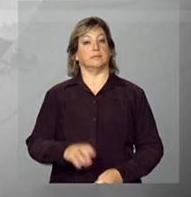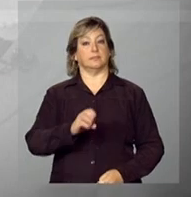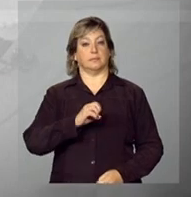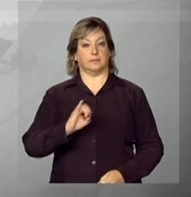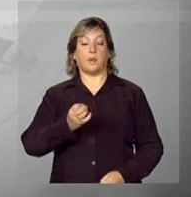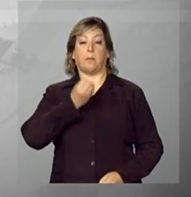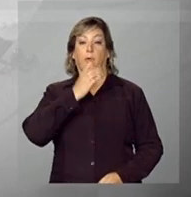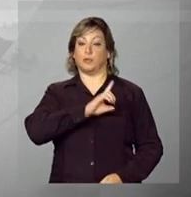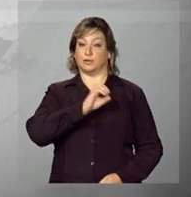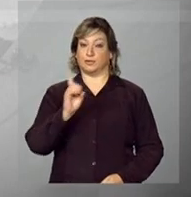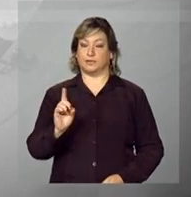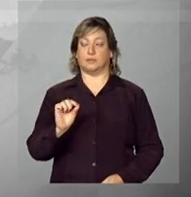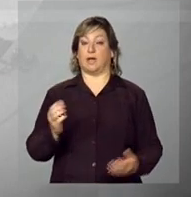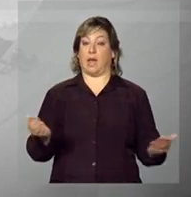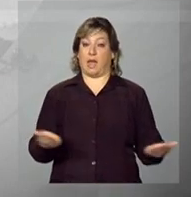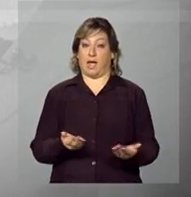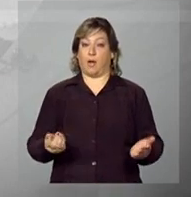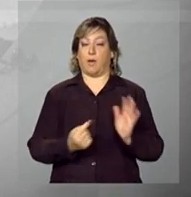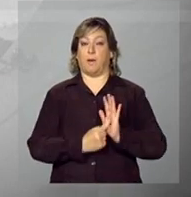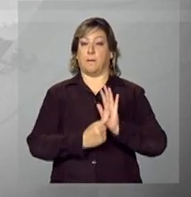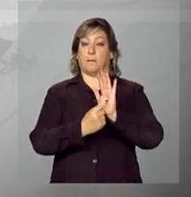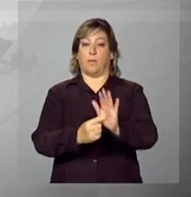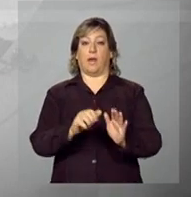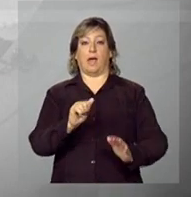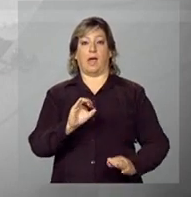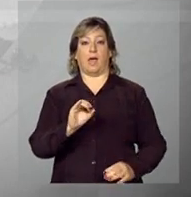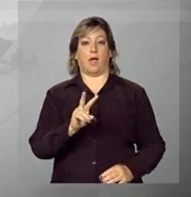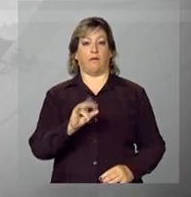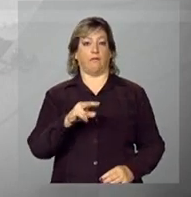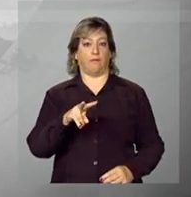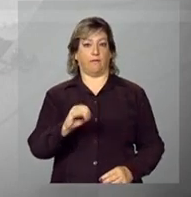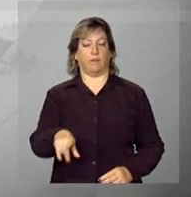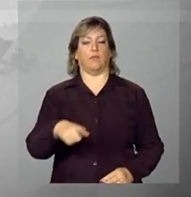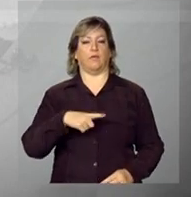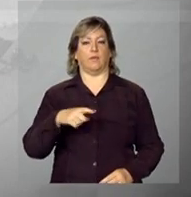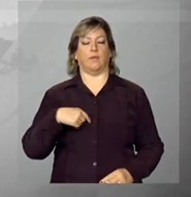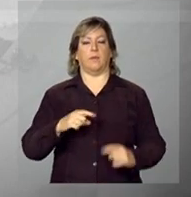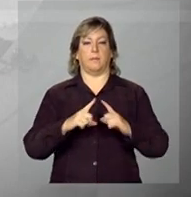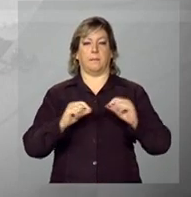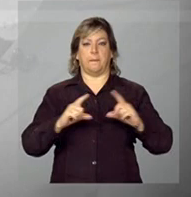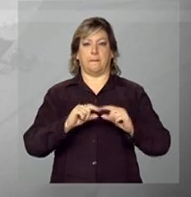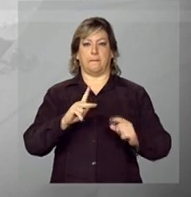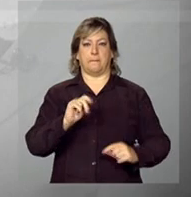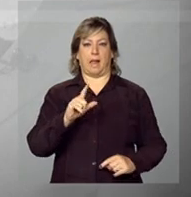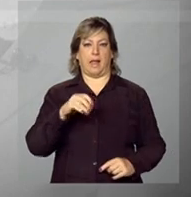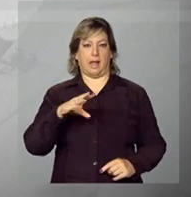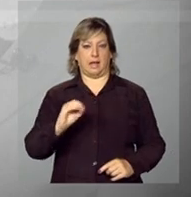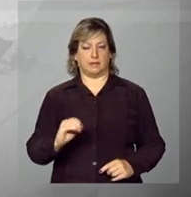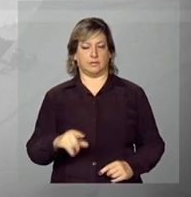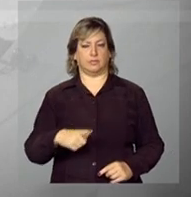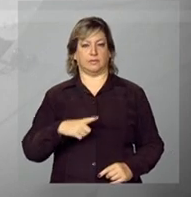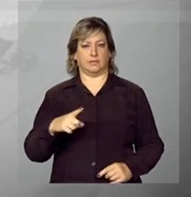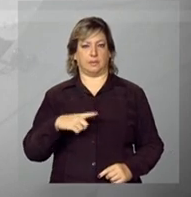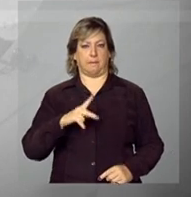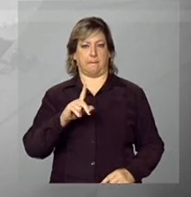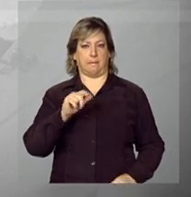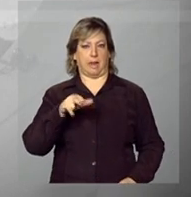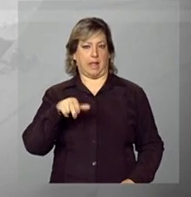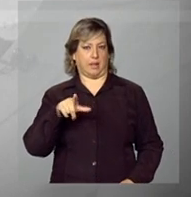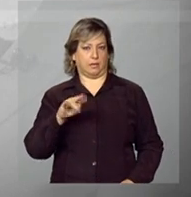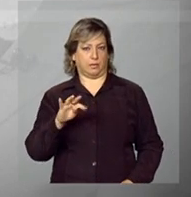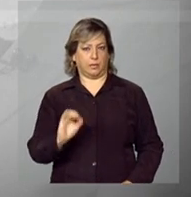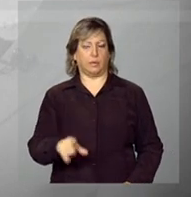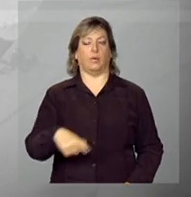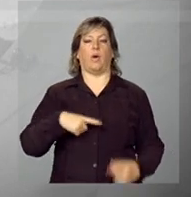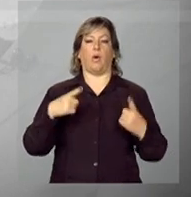Olá bom dia interrompemos a programação para ir ao vivo ao Palácio do Planalto em Brasília onde será